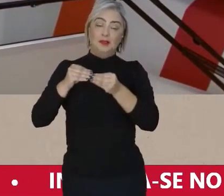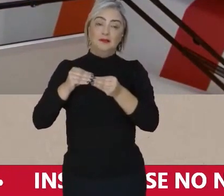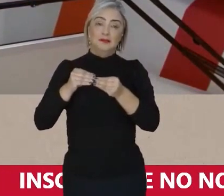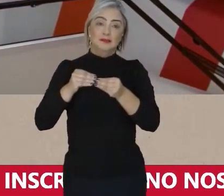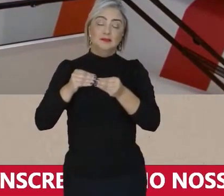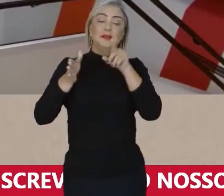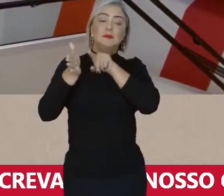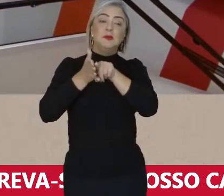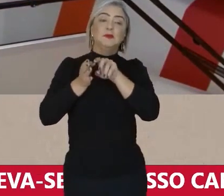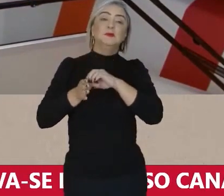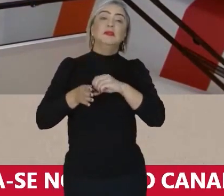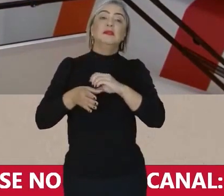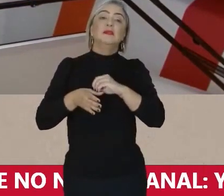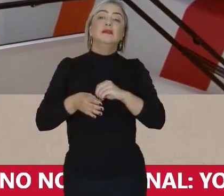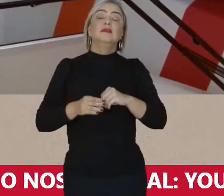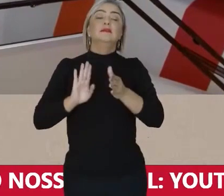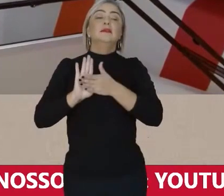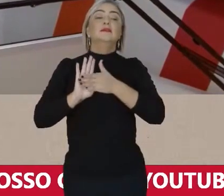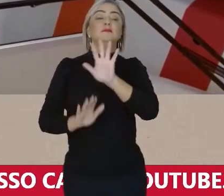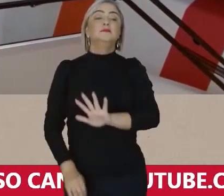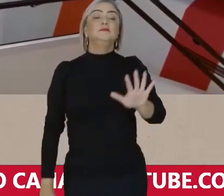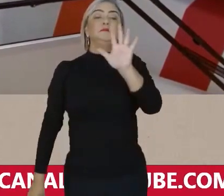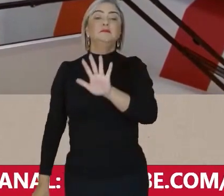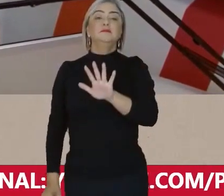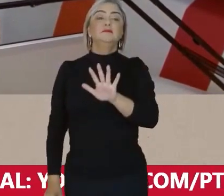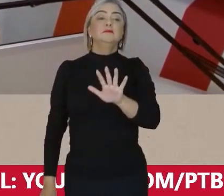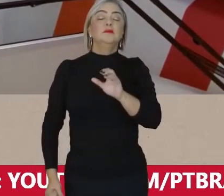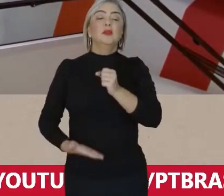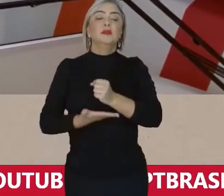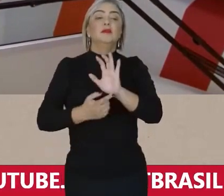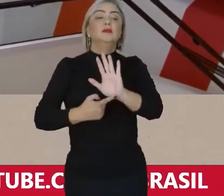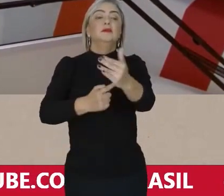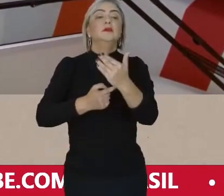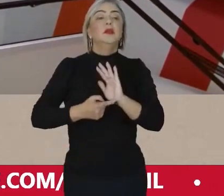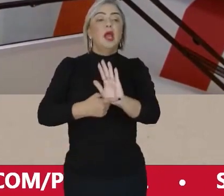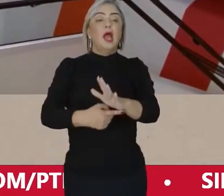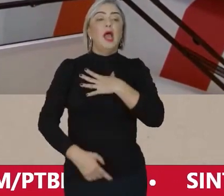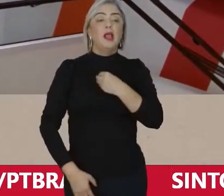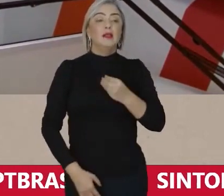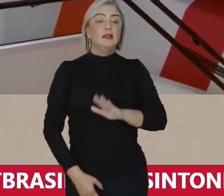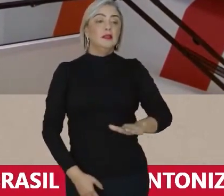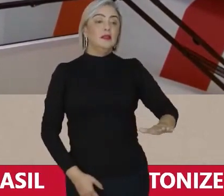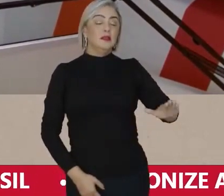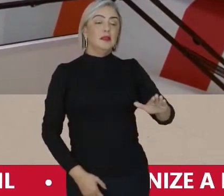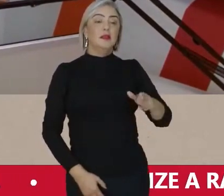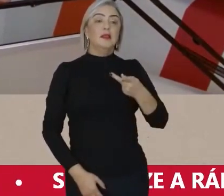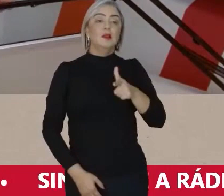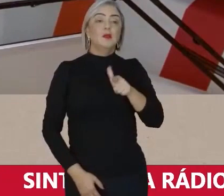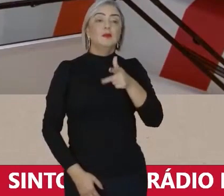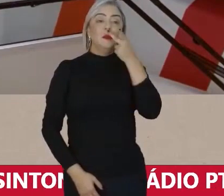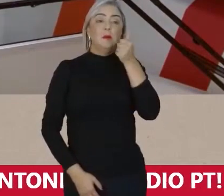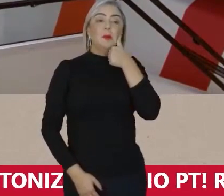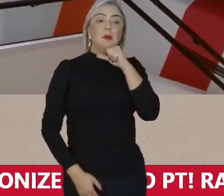na minha pergunta, né, que eu queria que você falasse da campanha nacional em solidariedade aos órfãos da Covid. Aí a gente já junta tudo. Fala